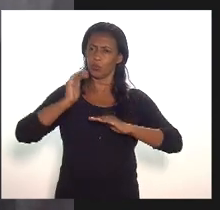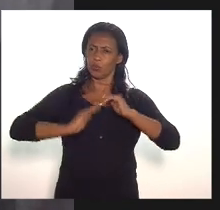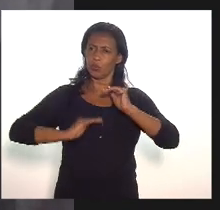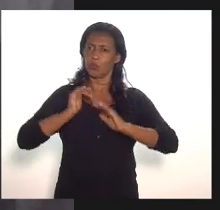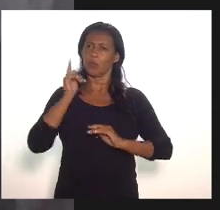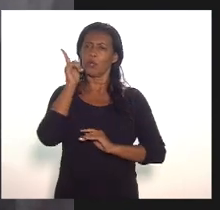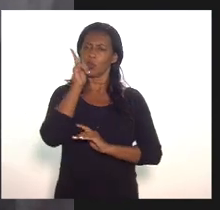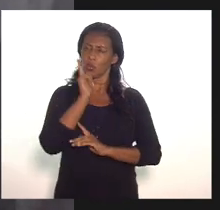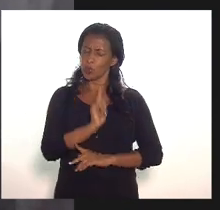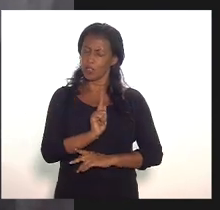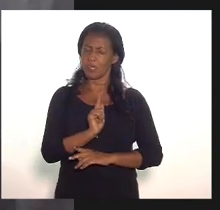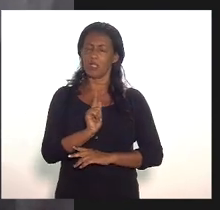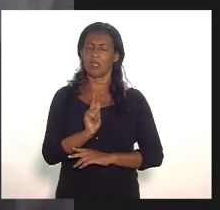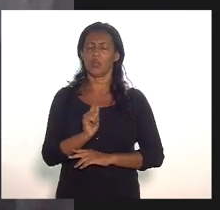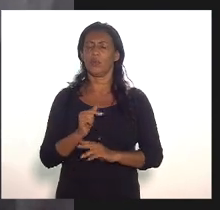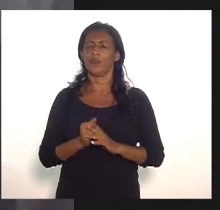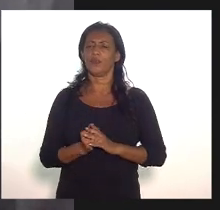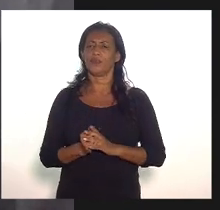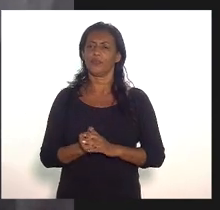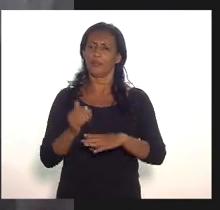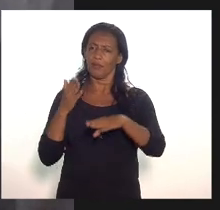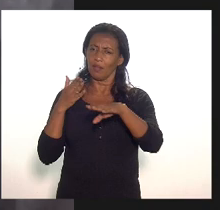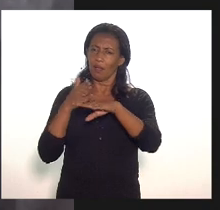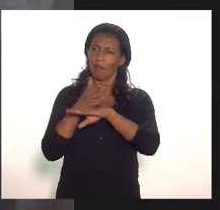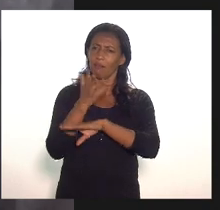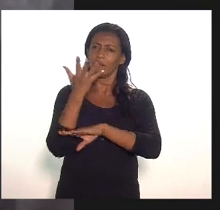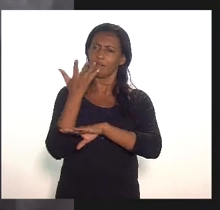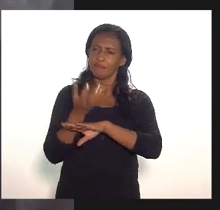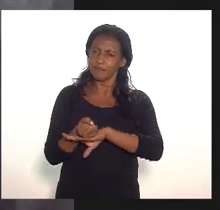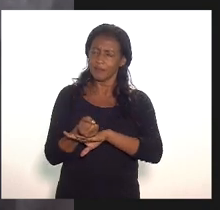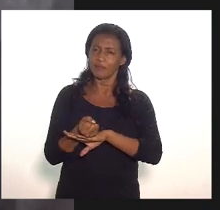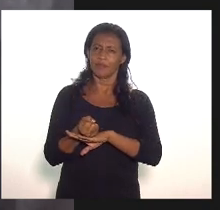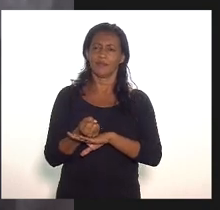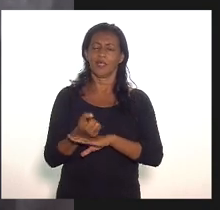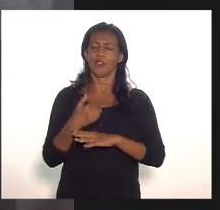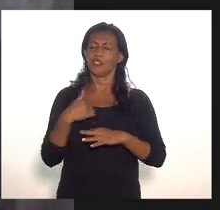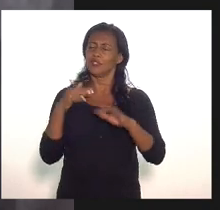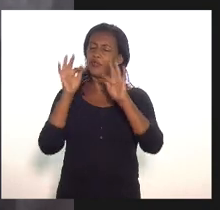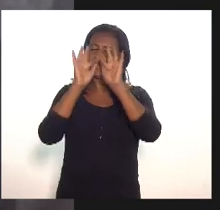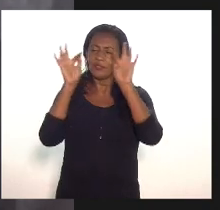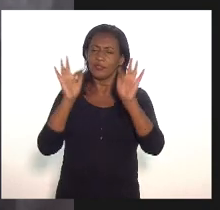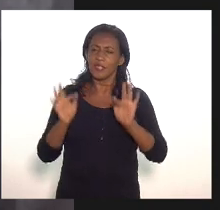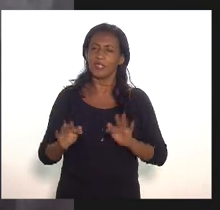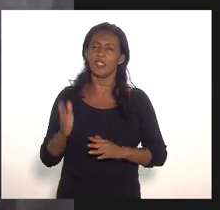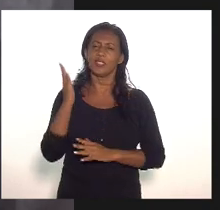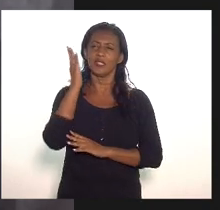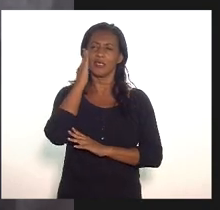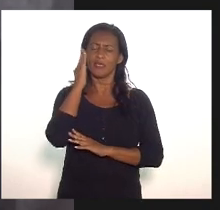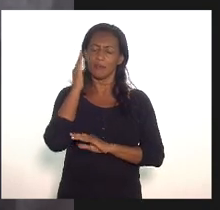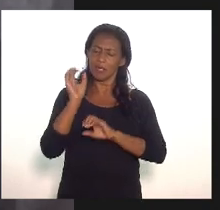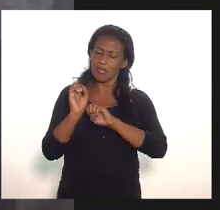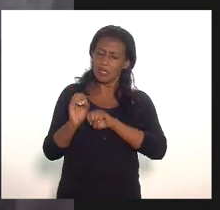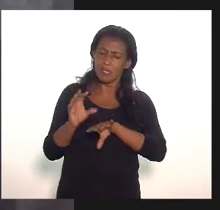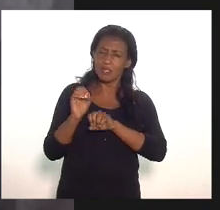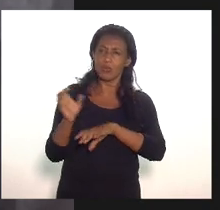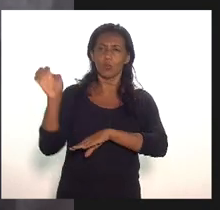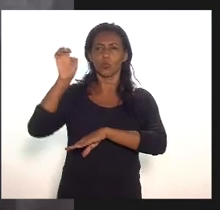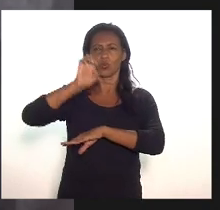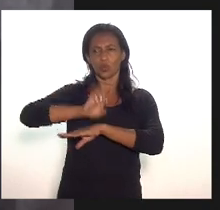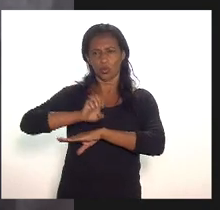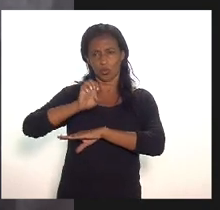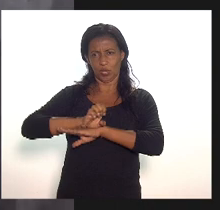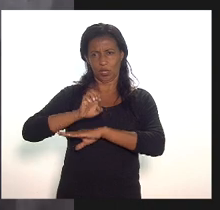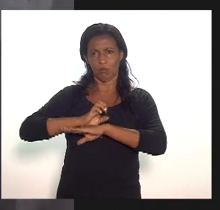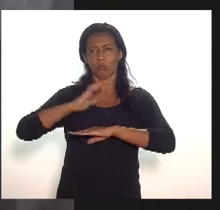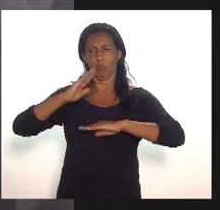né? A Assembleia conseguiu aprovar esse projeto da senhora Marta Rocha. Então, a gente fica assim, feliz de saber que a educação do nosso Estado,